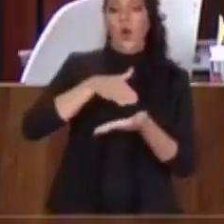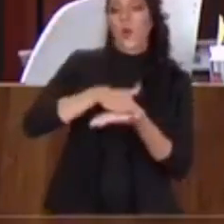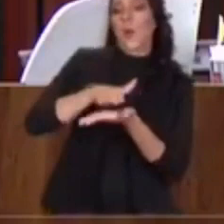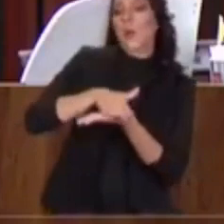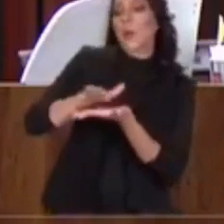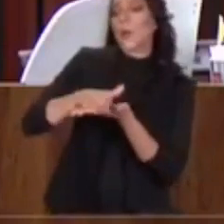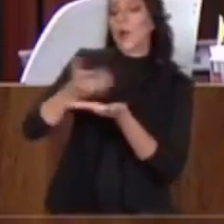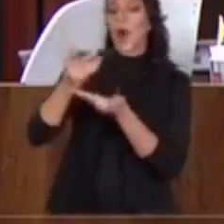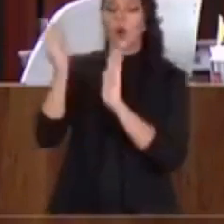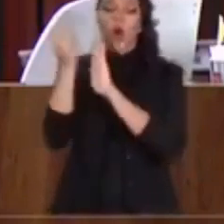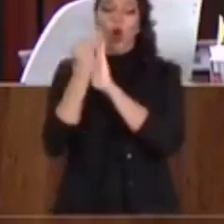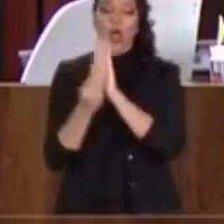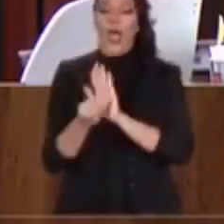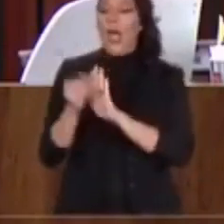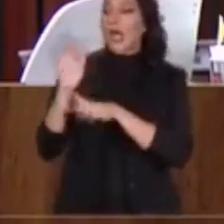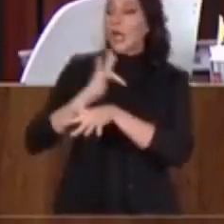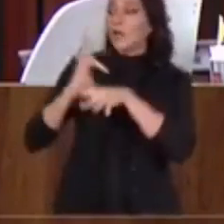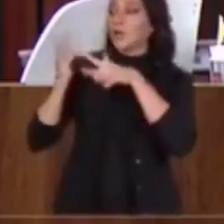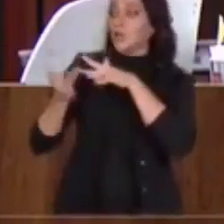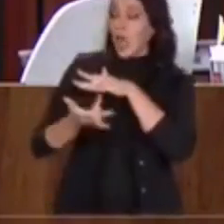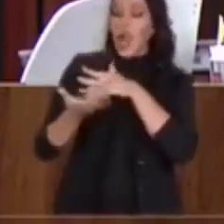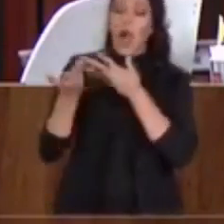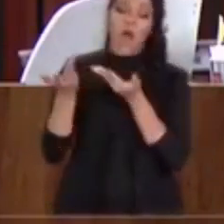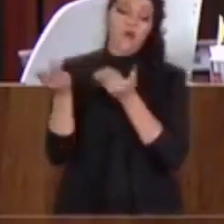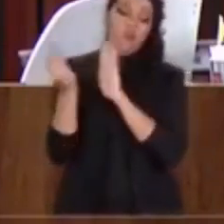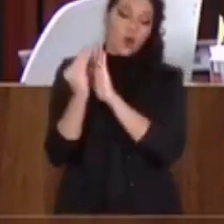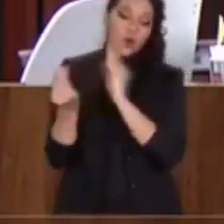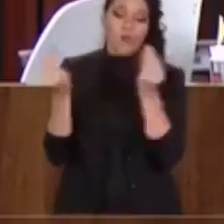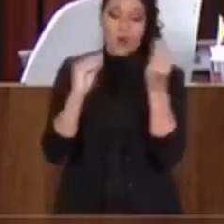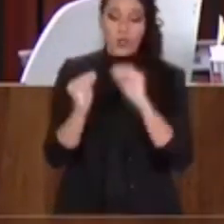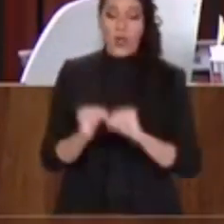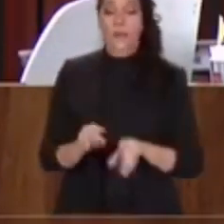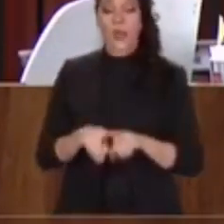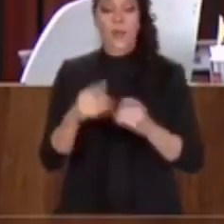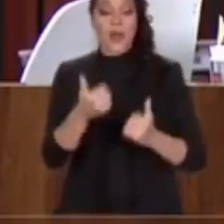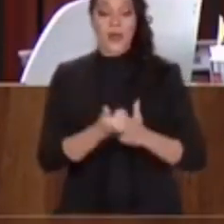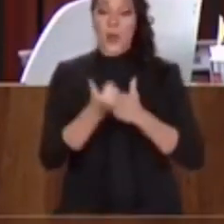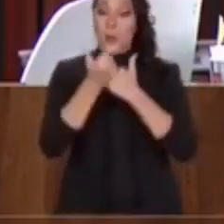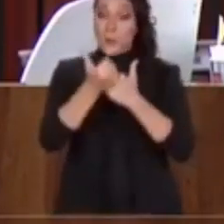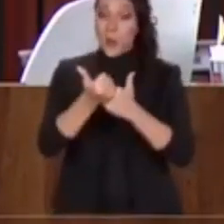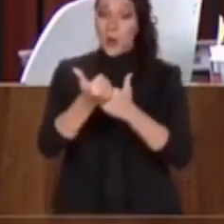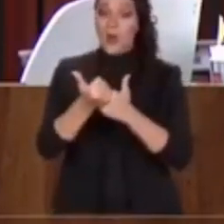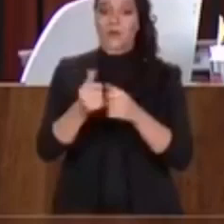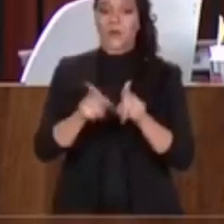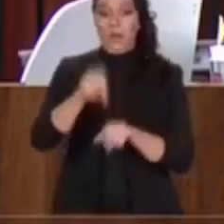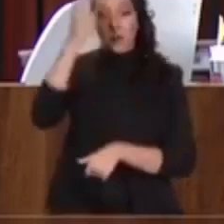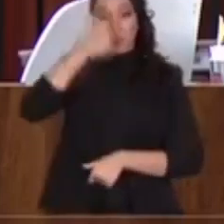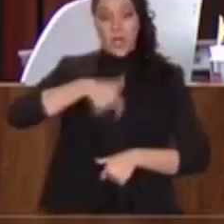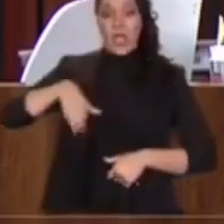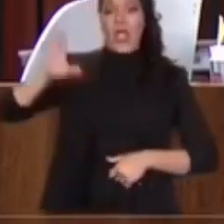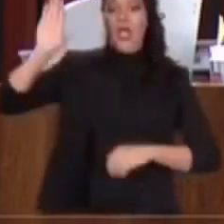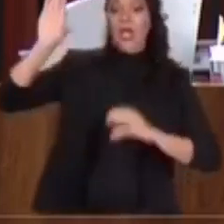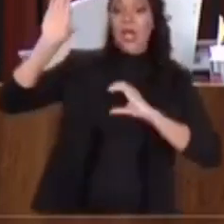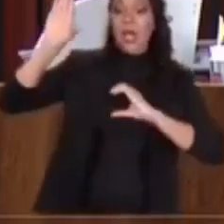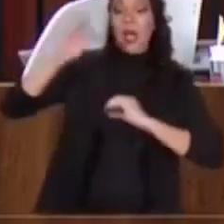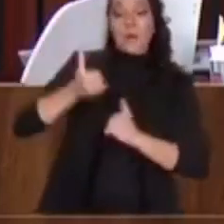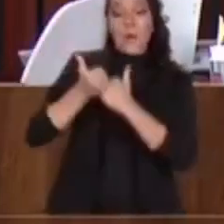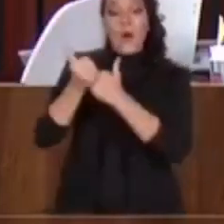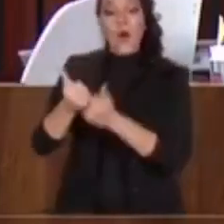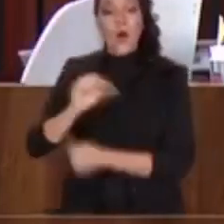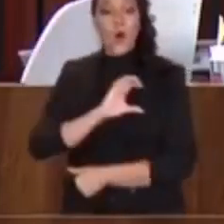e redes sociais nas quais se declara seu apoio o apoio Realizado a própria candidata apoiou seu cunhado